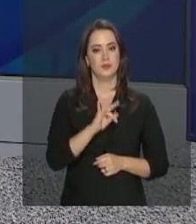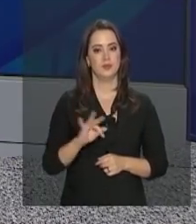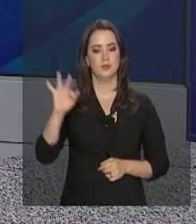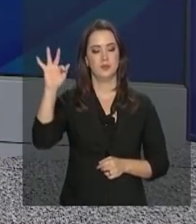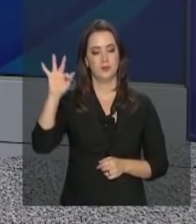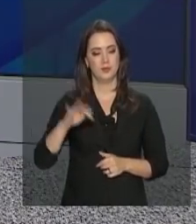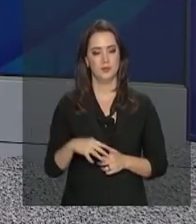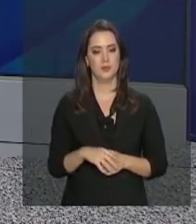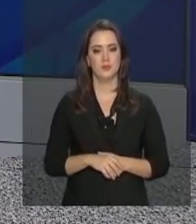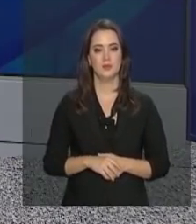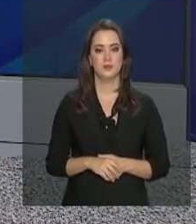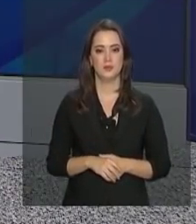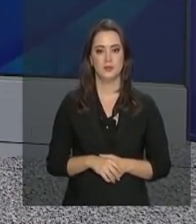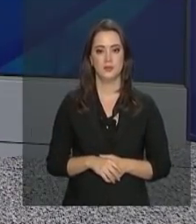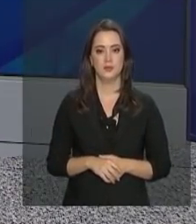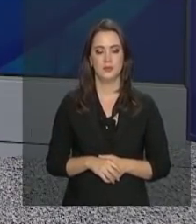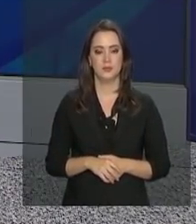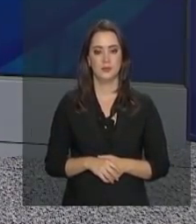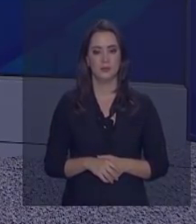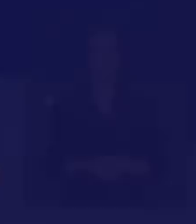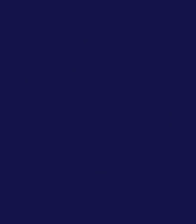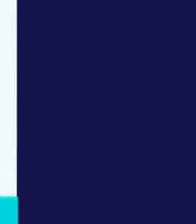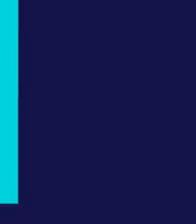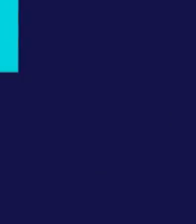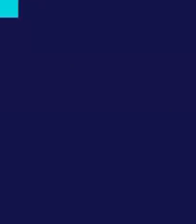nbr a tv do governo federal